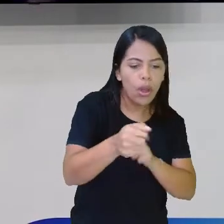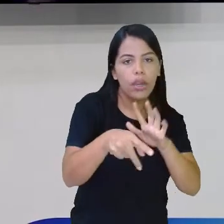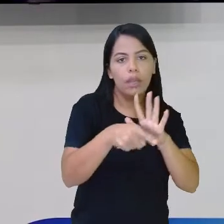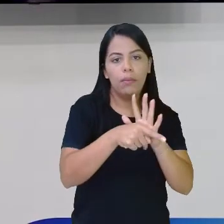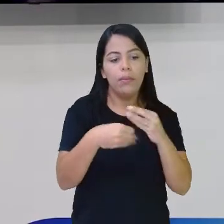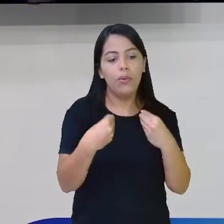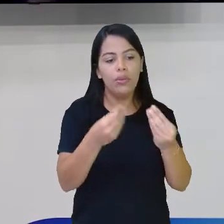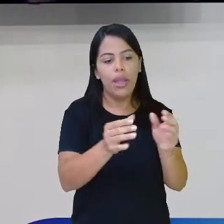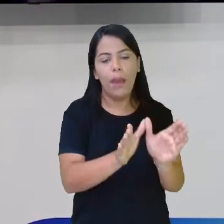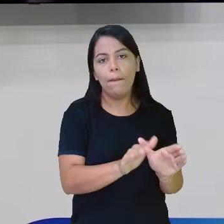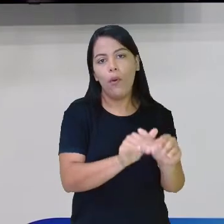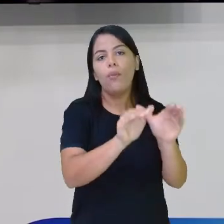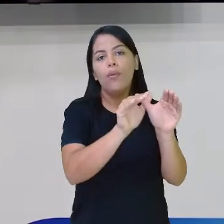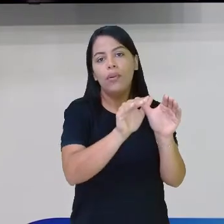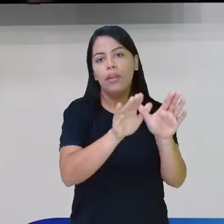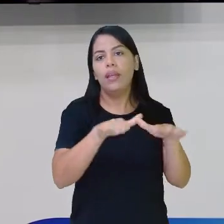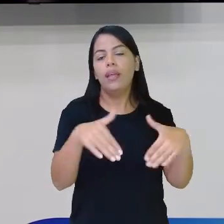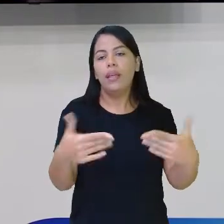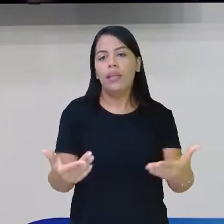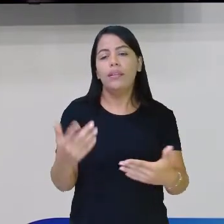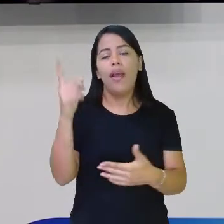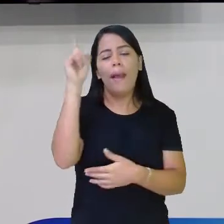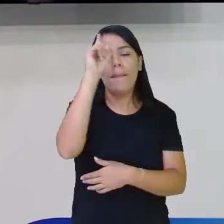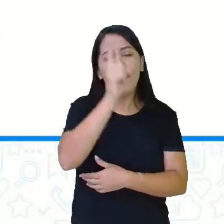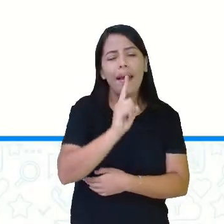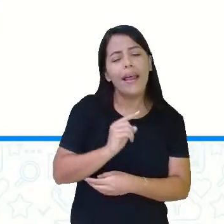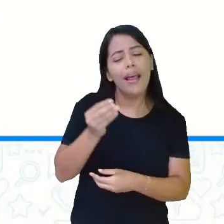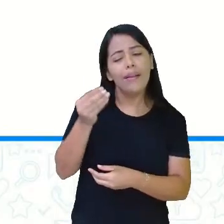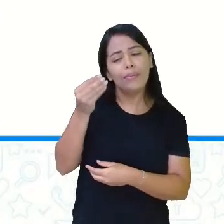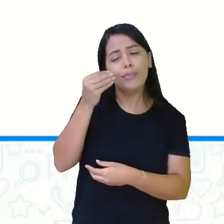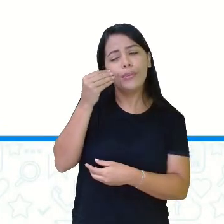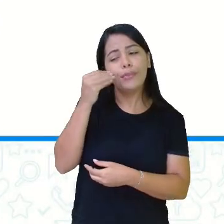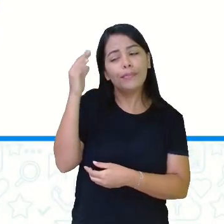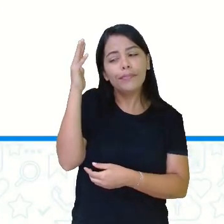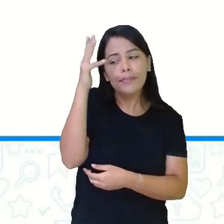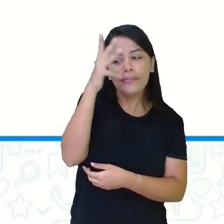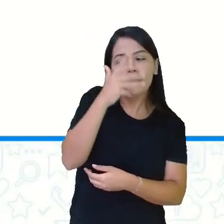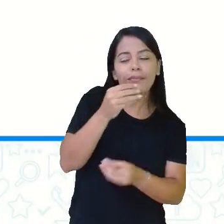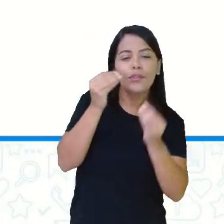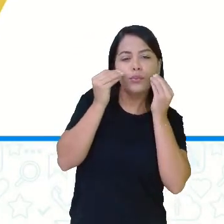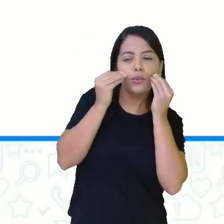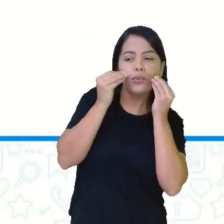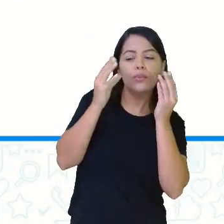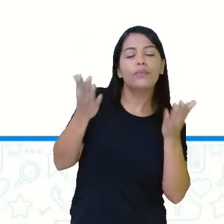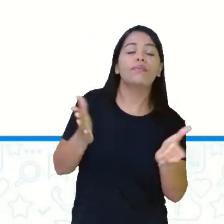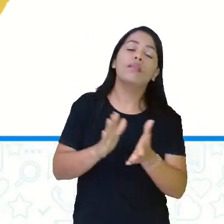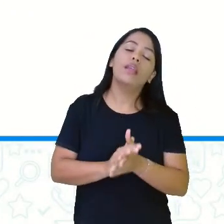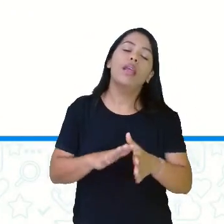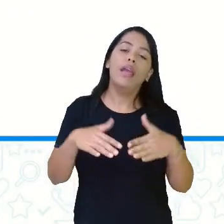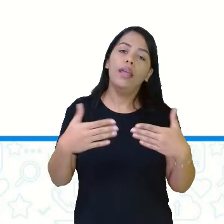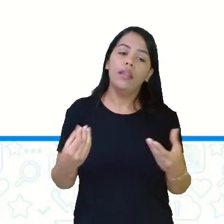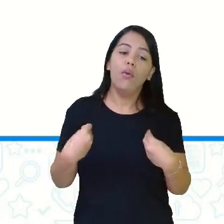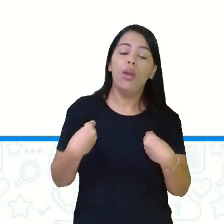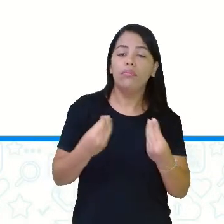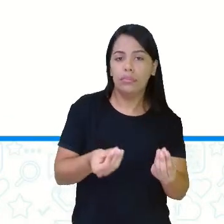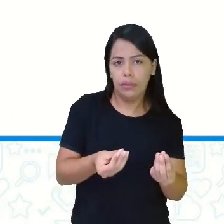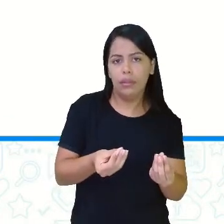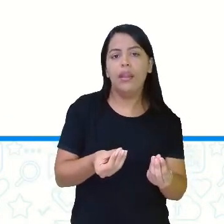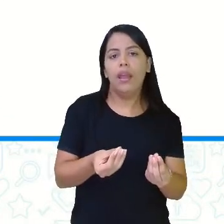tá? As amarelinhas são tão bonitinhas, então bonitinhas está dando qualidade às